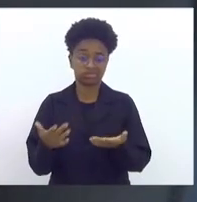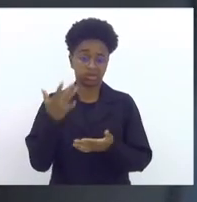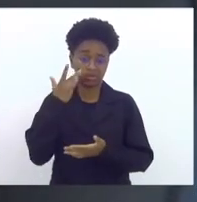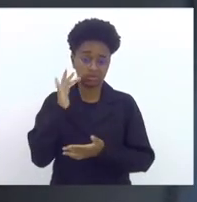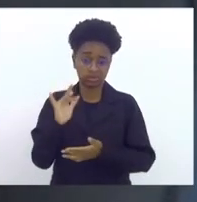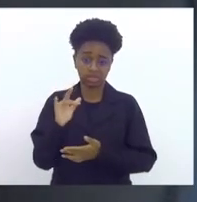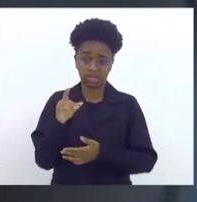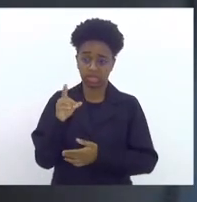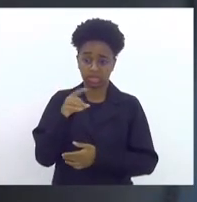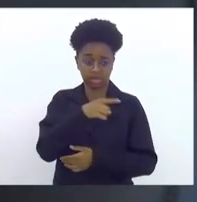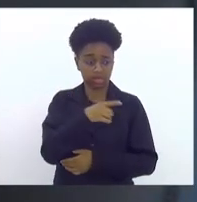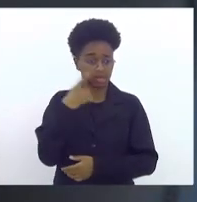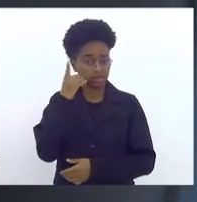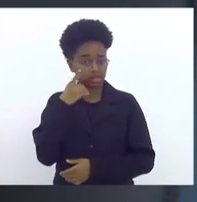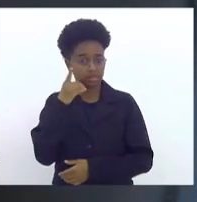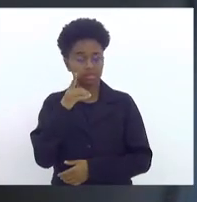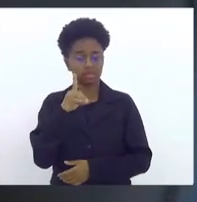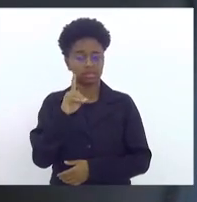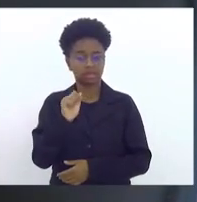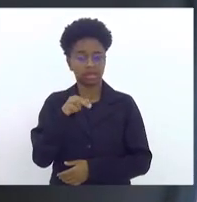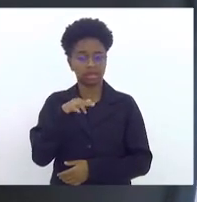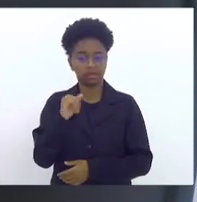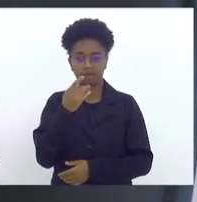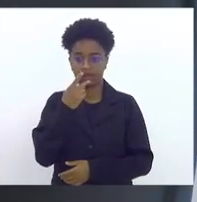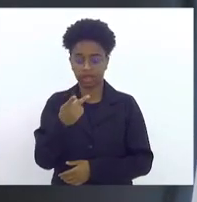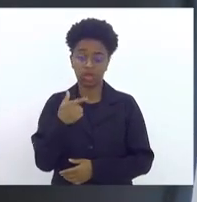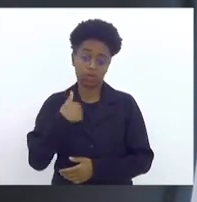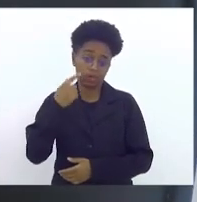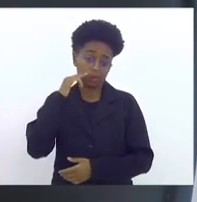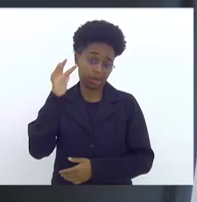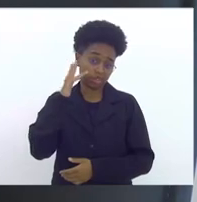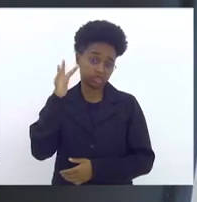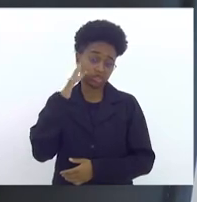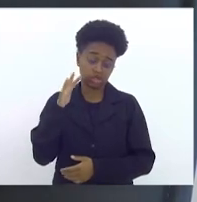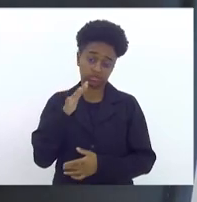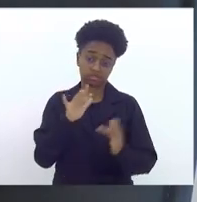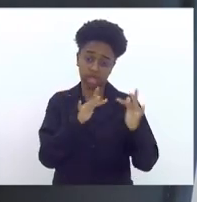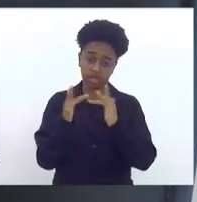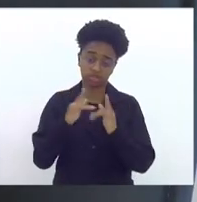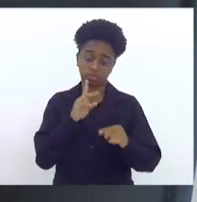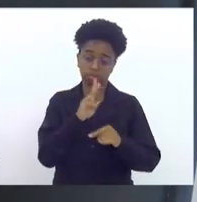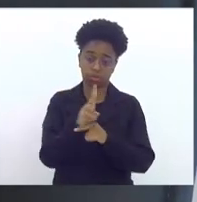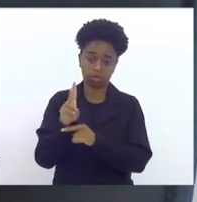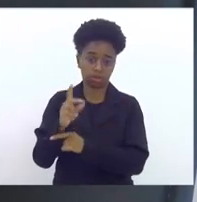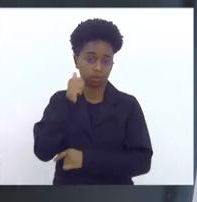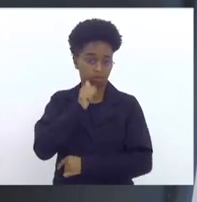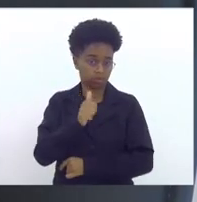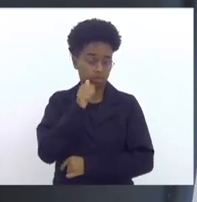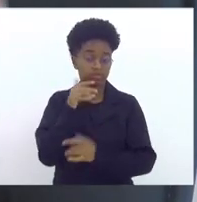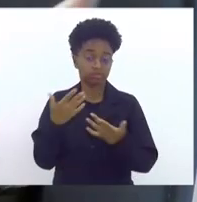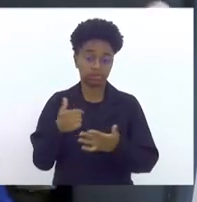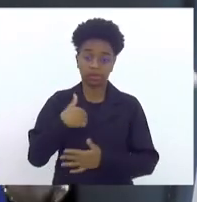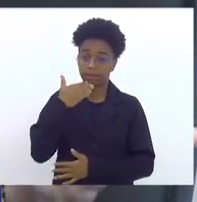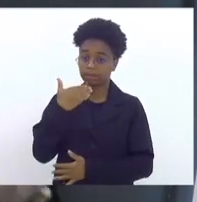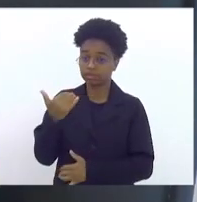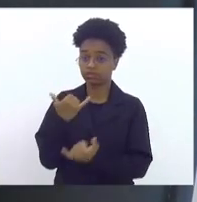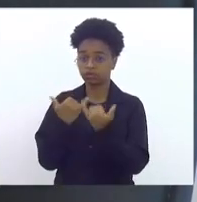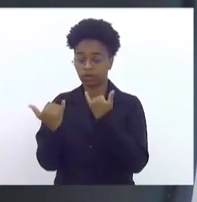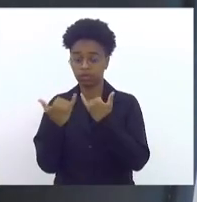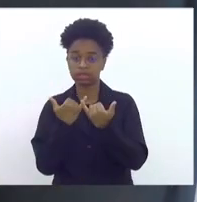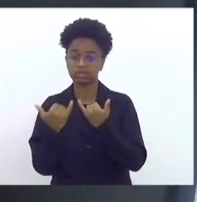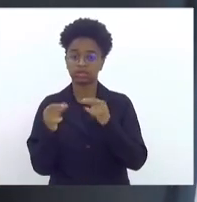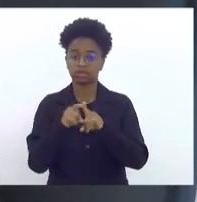Deputado Dani falava isso fiquei pensando por onde anda a rede mulher a rede de proteção da capital aí que ele pediu essa informação